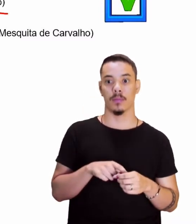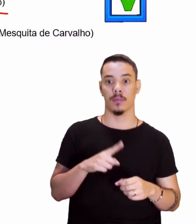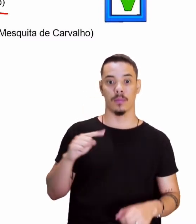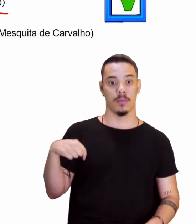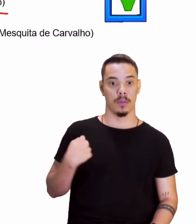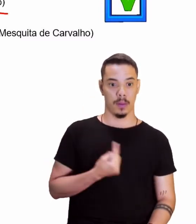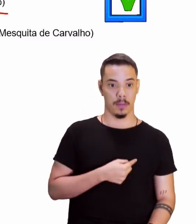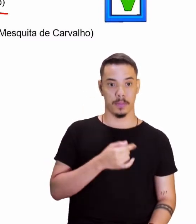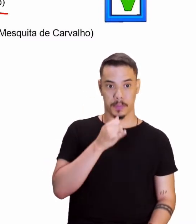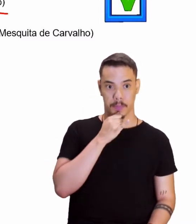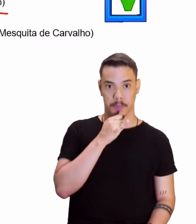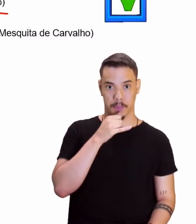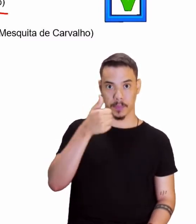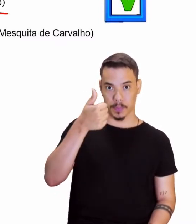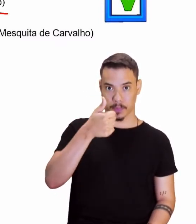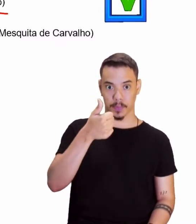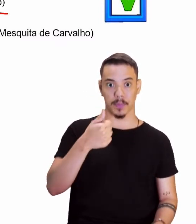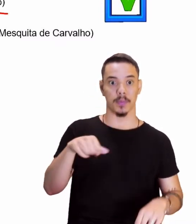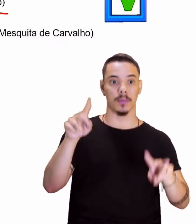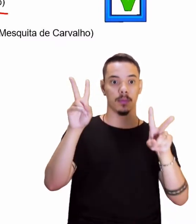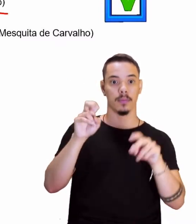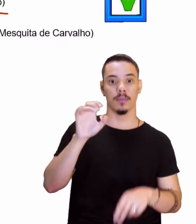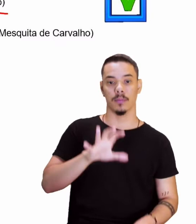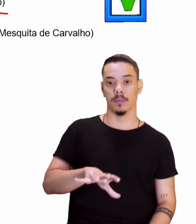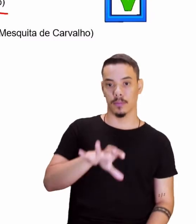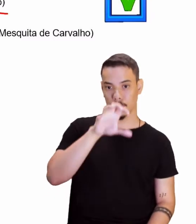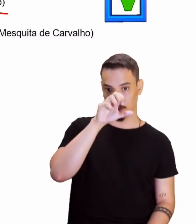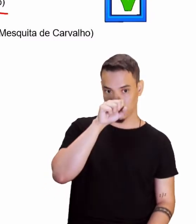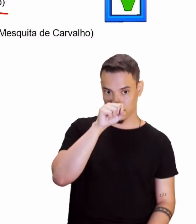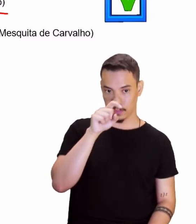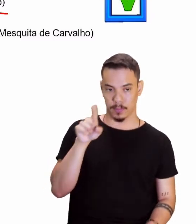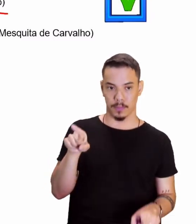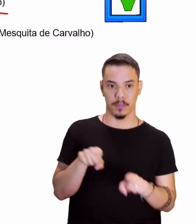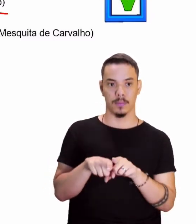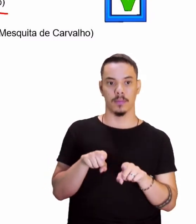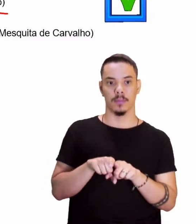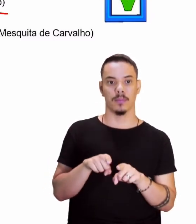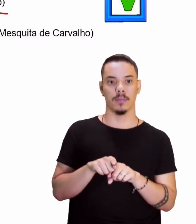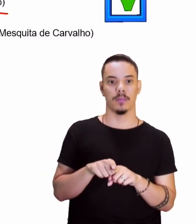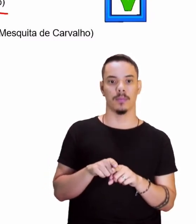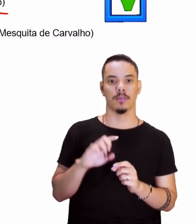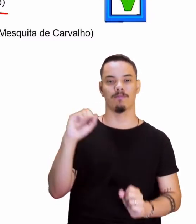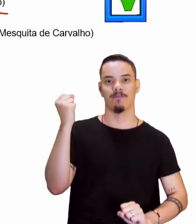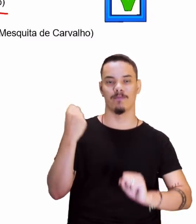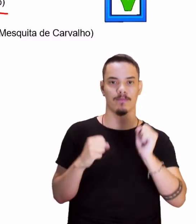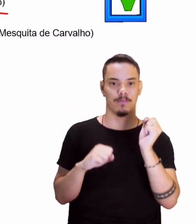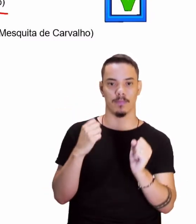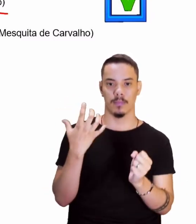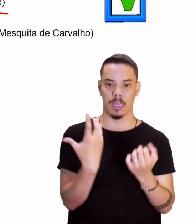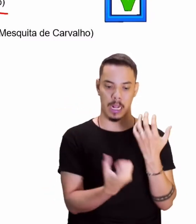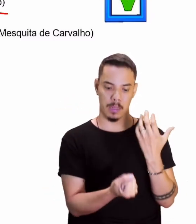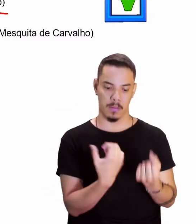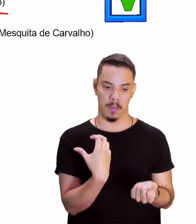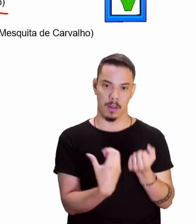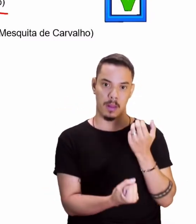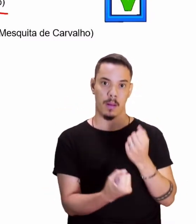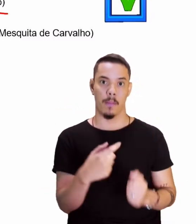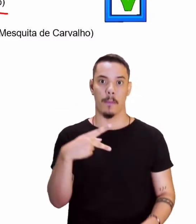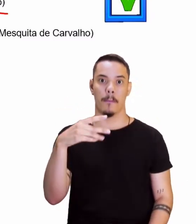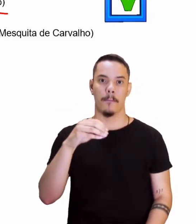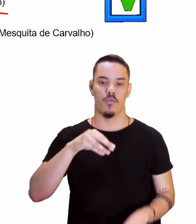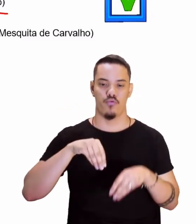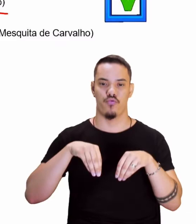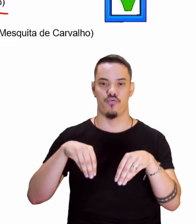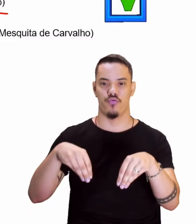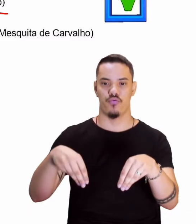para o primeiro exemplo, no sentido de inalar e absorver também, ó. Há máquinas que aspiram um pó,